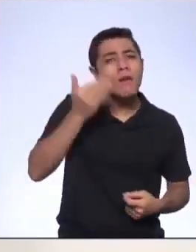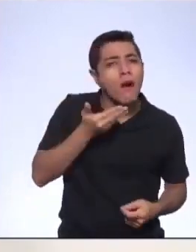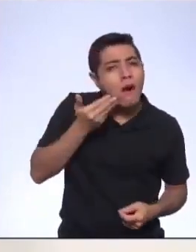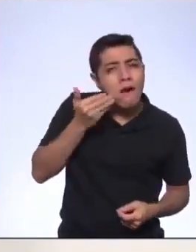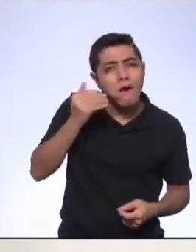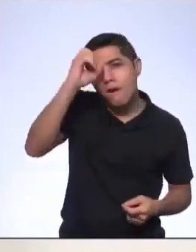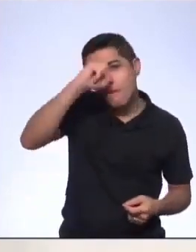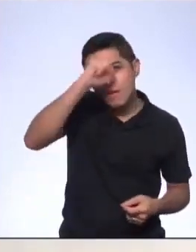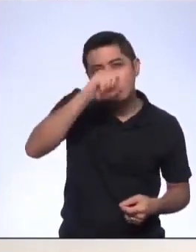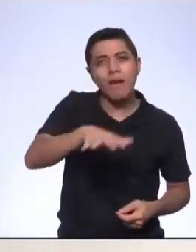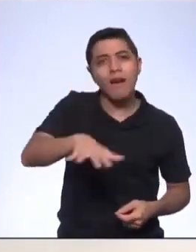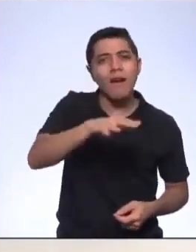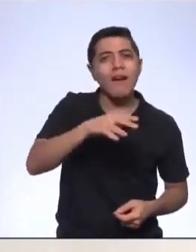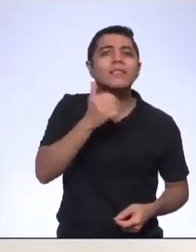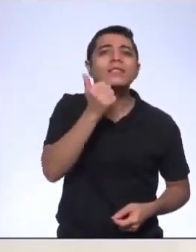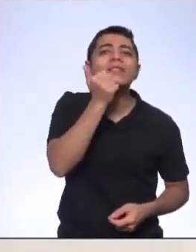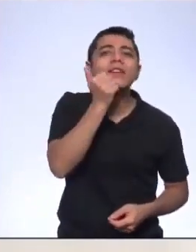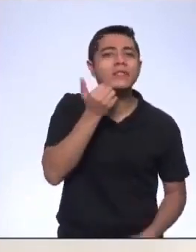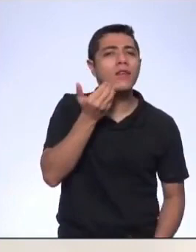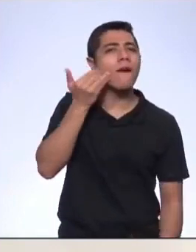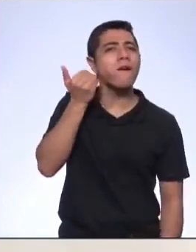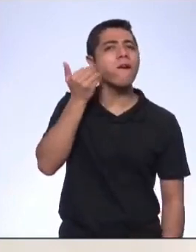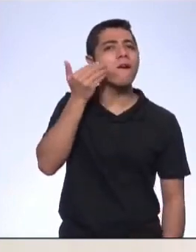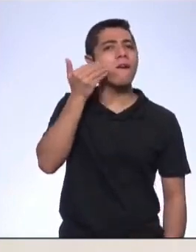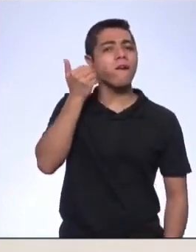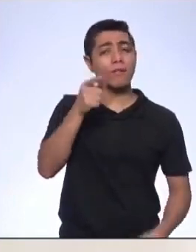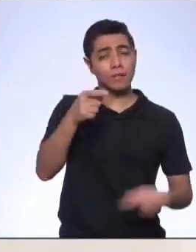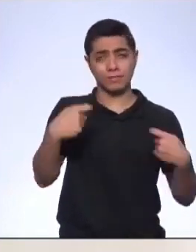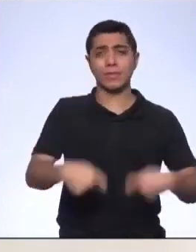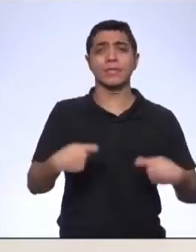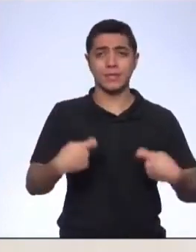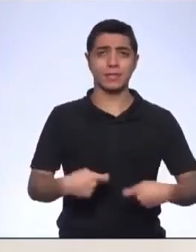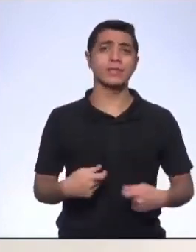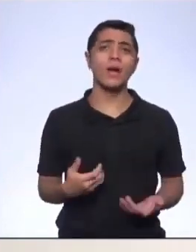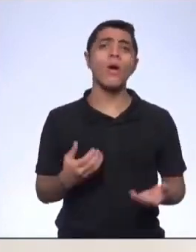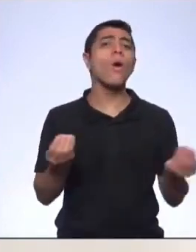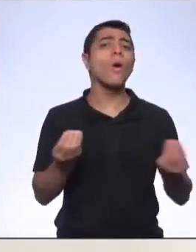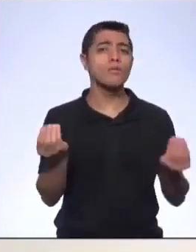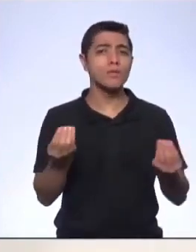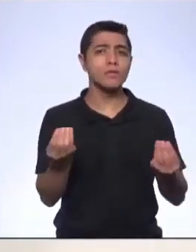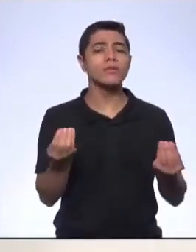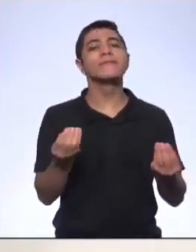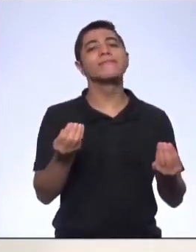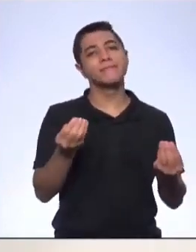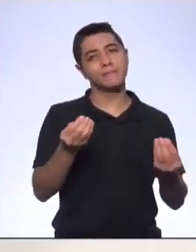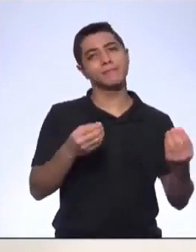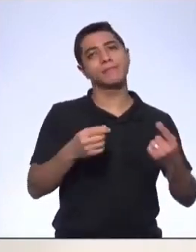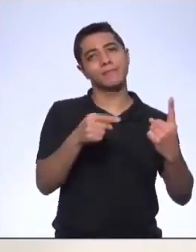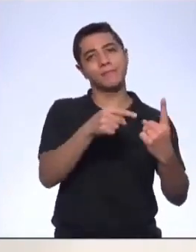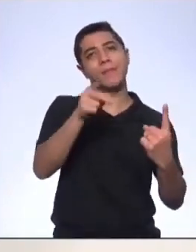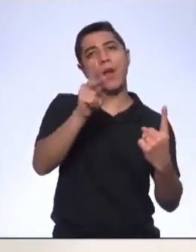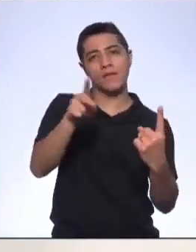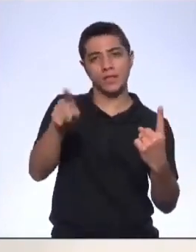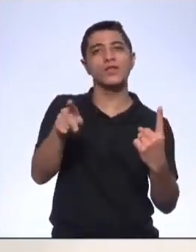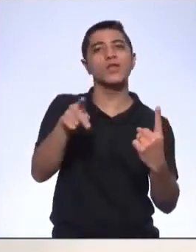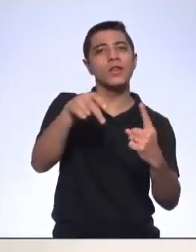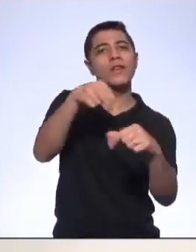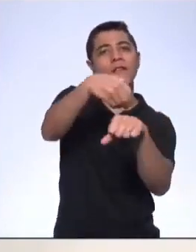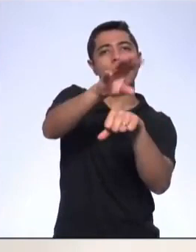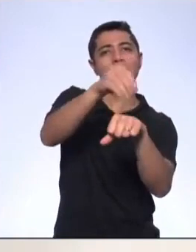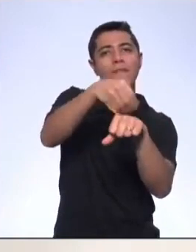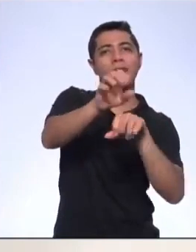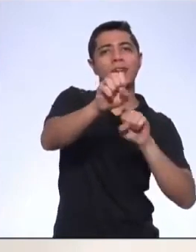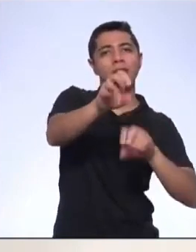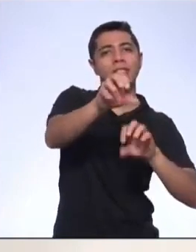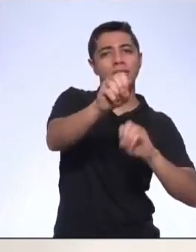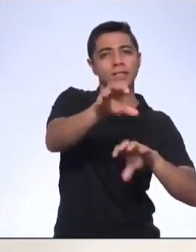coisas da ciência e tudo mais, elas devem passar no começo pelo professor, depois quando você vai criando esse juízo e tudo mais, que vai ficando legal, aí